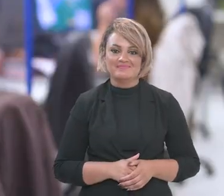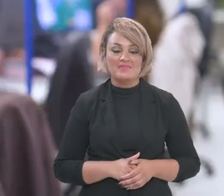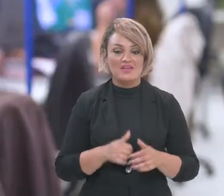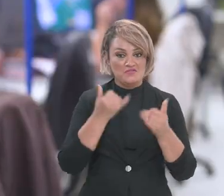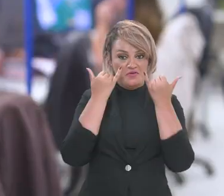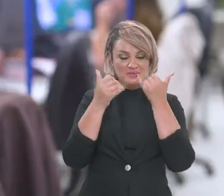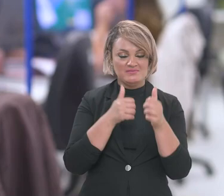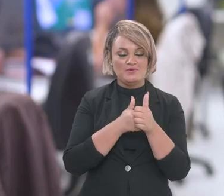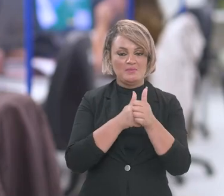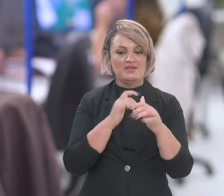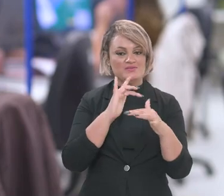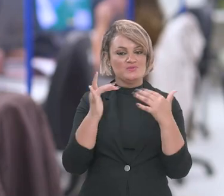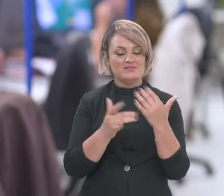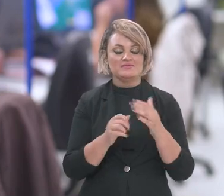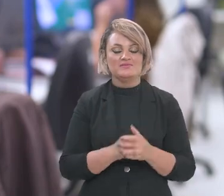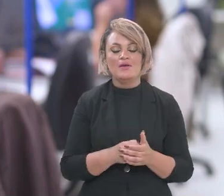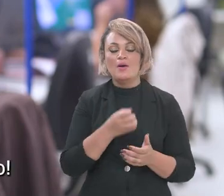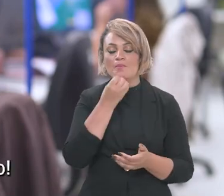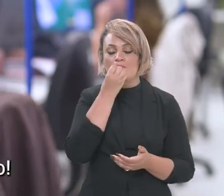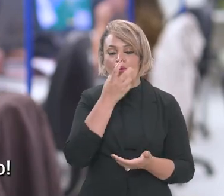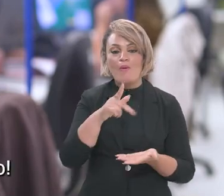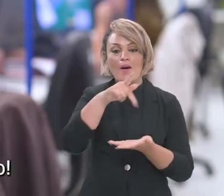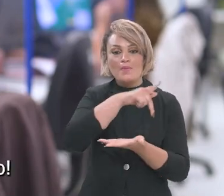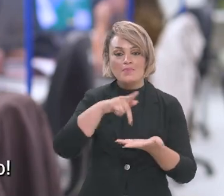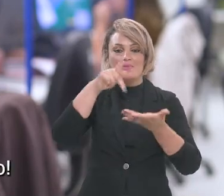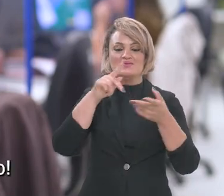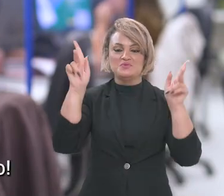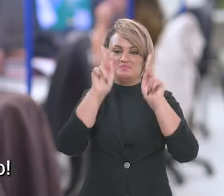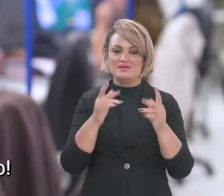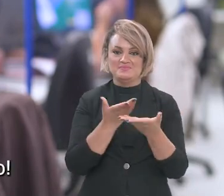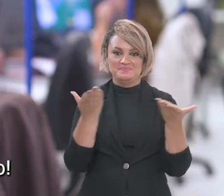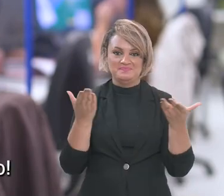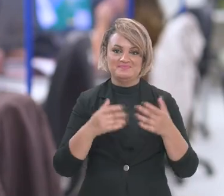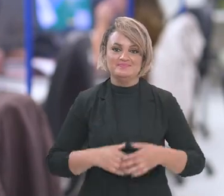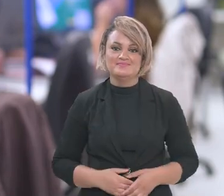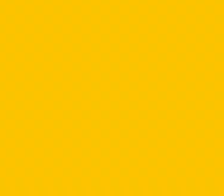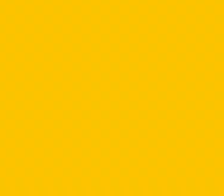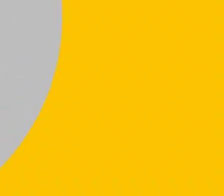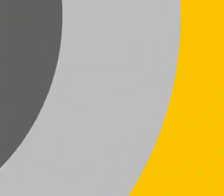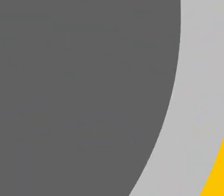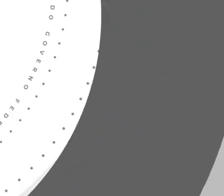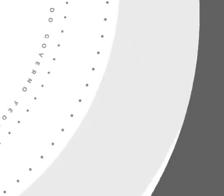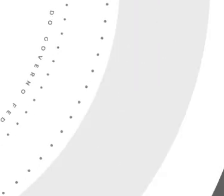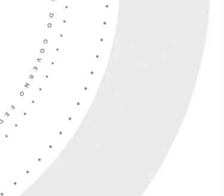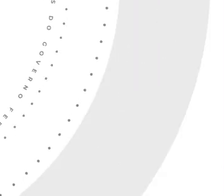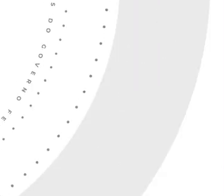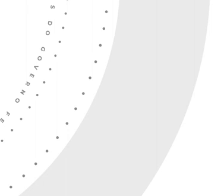Siga com a gente nas redes sociais e uma Páscoa de paz para todo mundo.